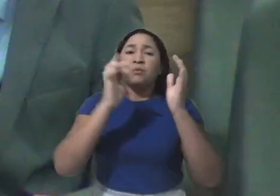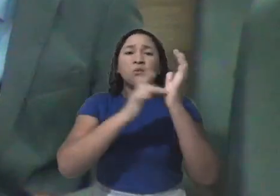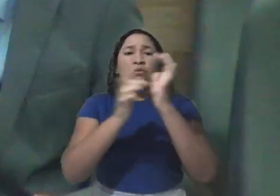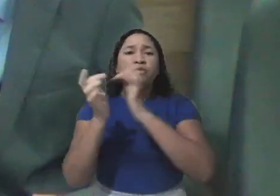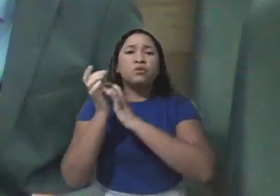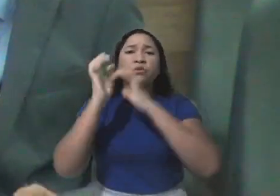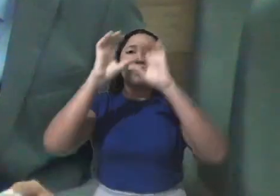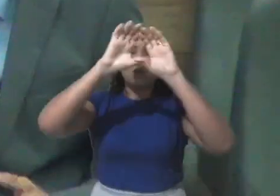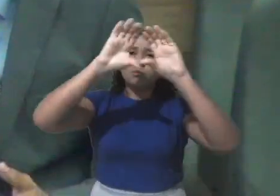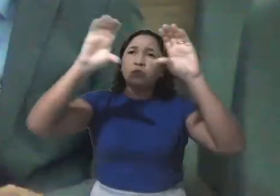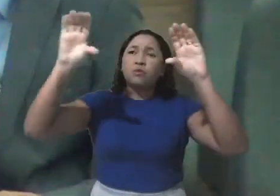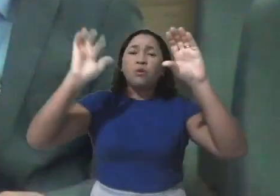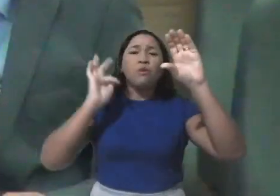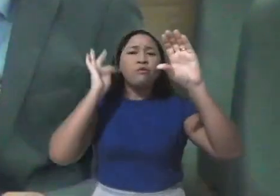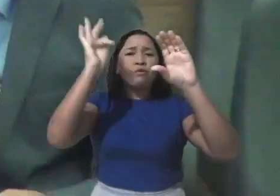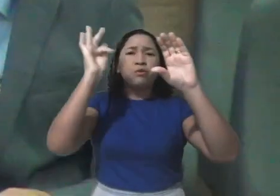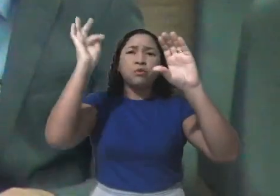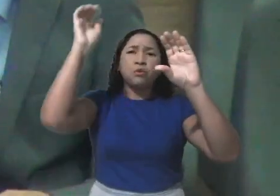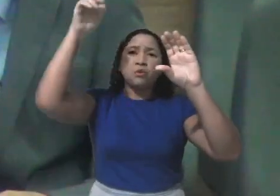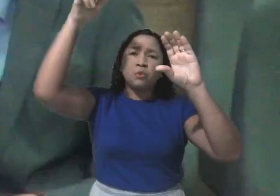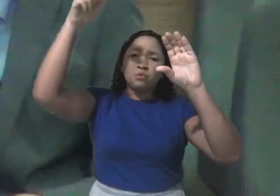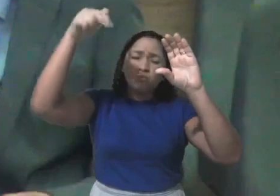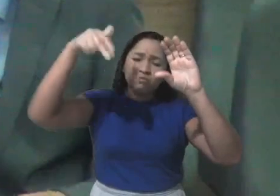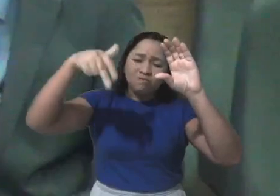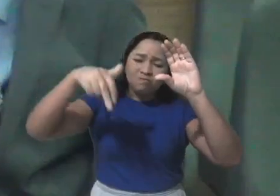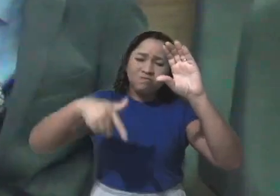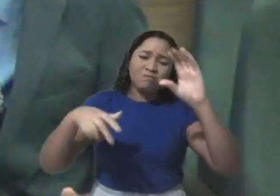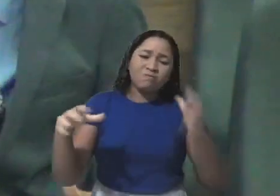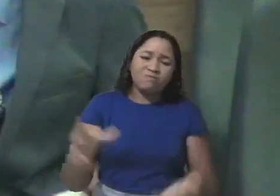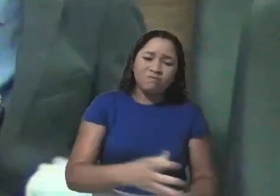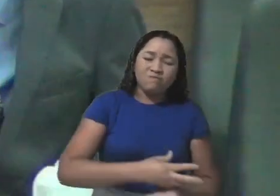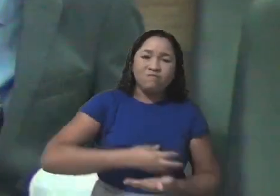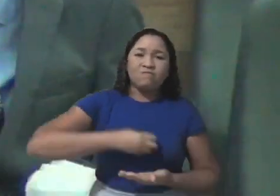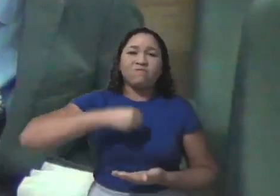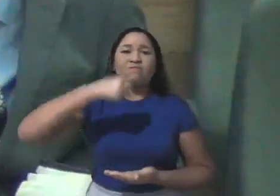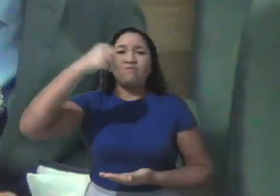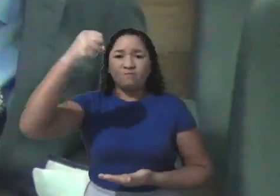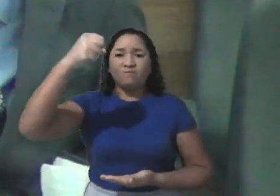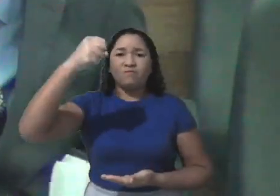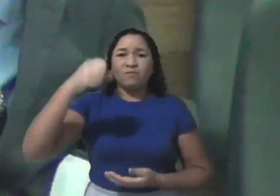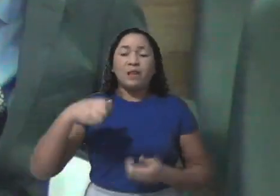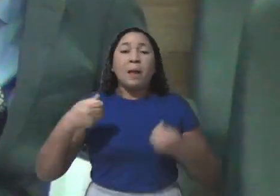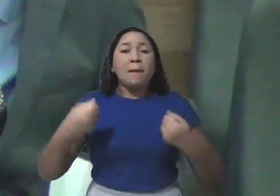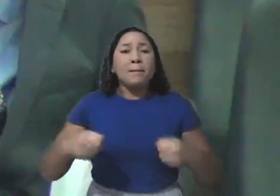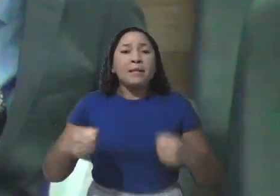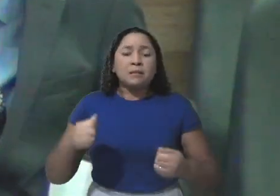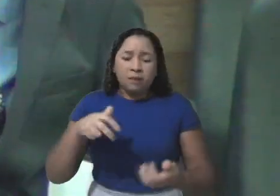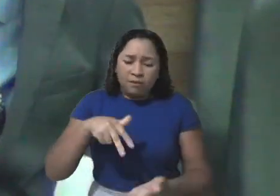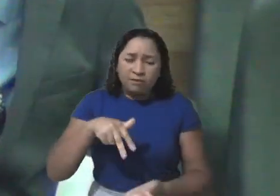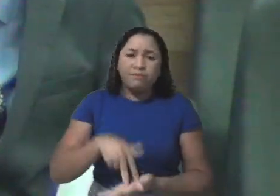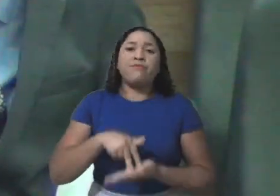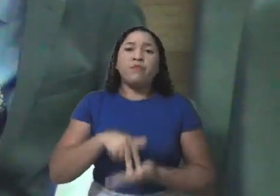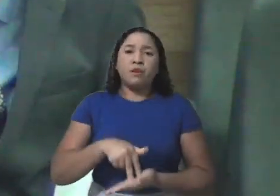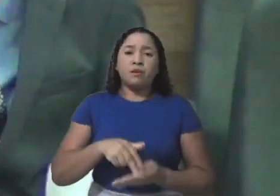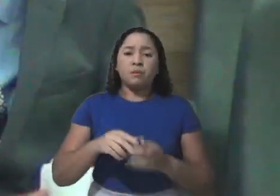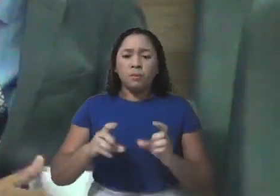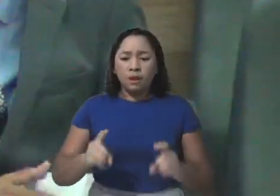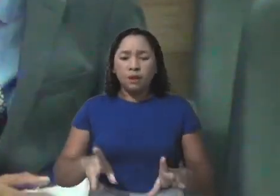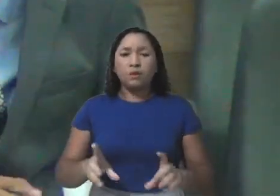precisamos estar solidificados nessas doutrinas. Para estarmos solidificados,